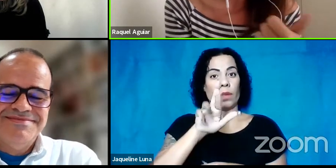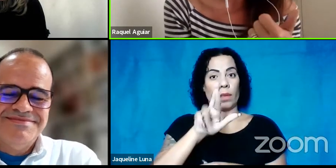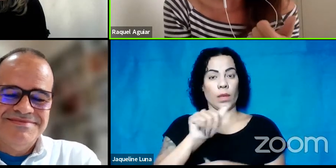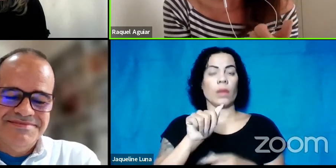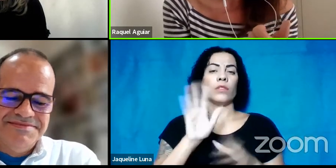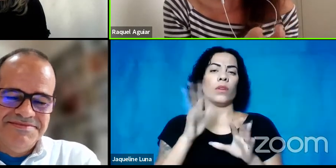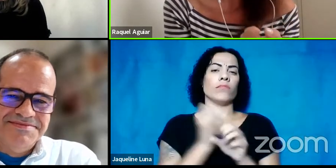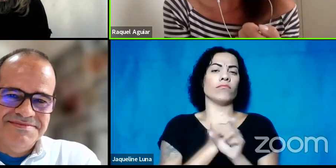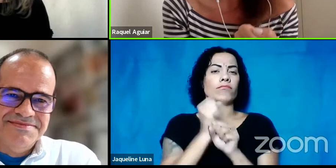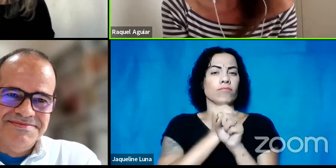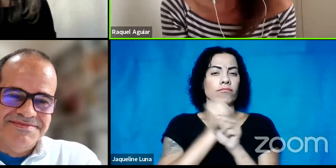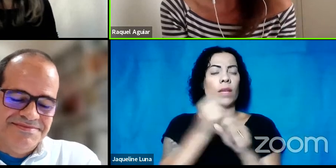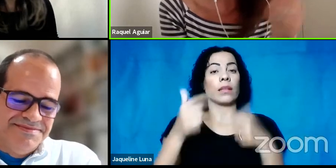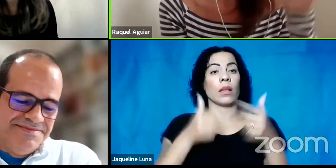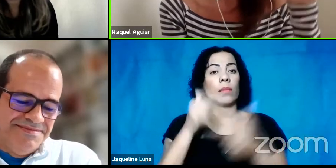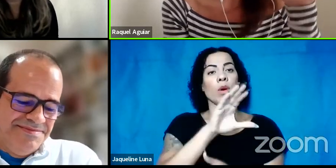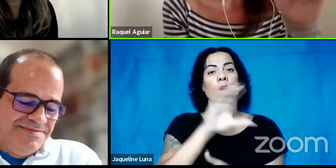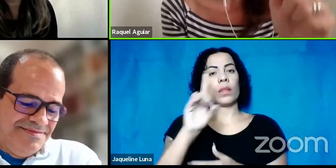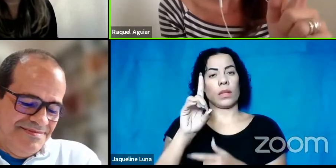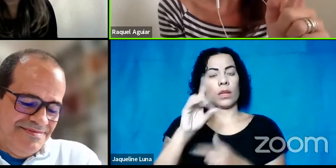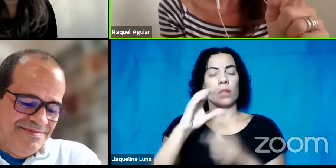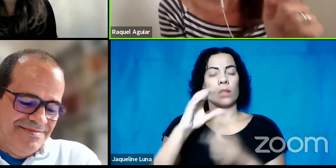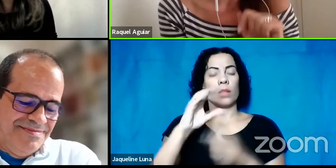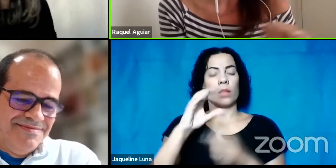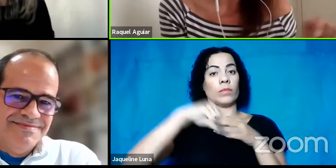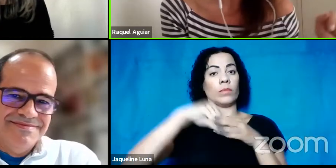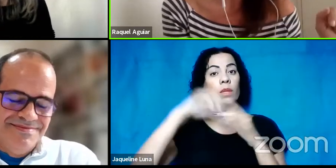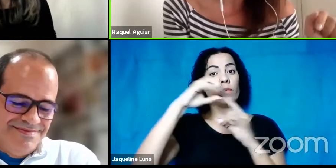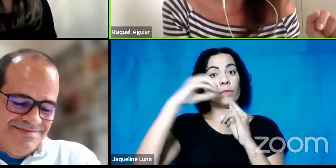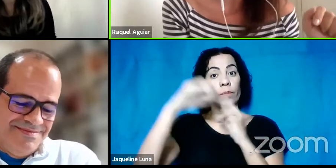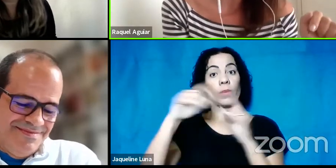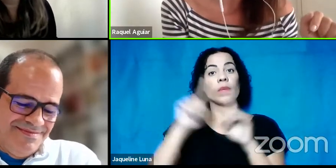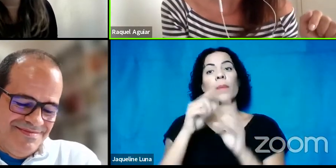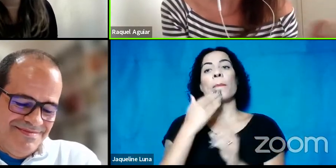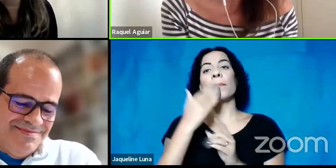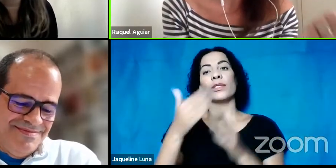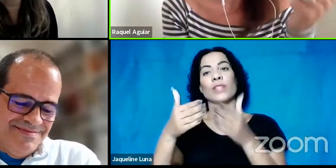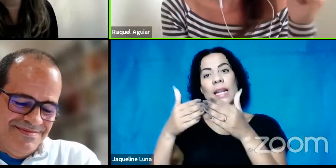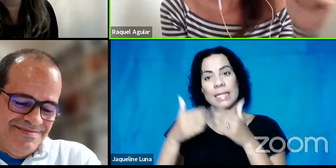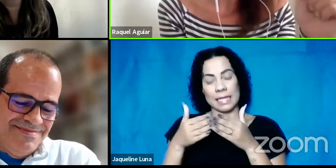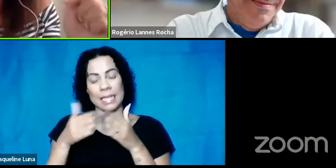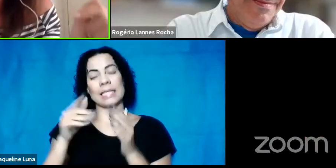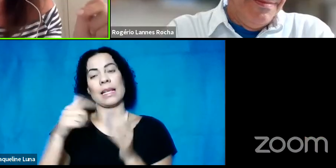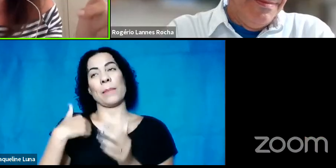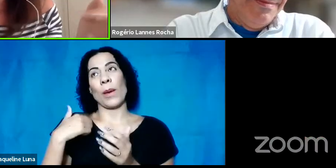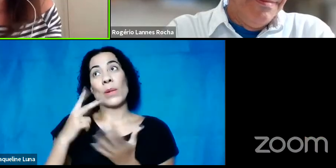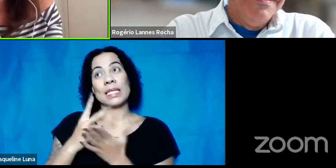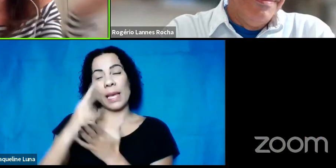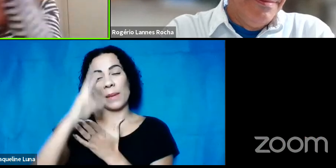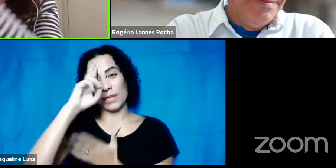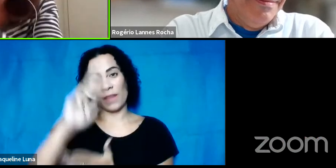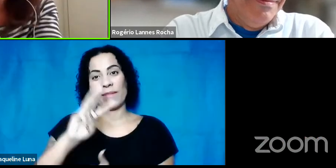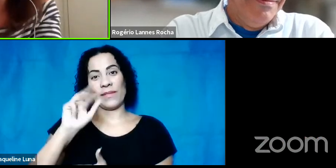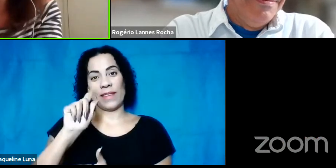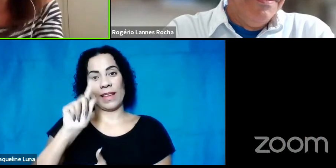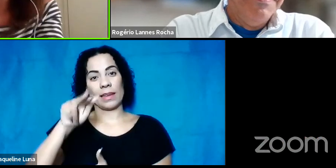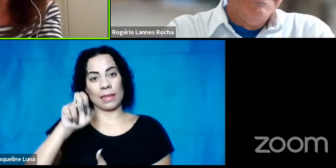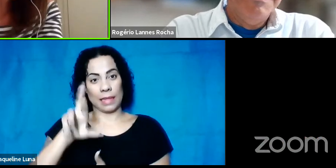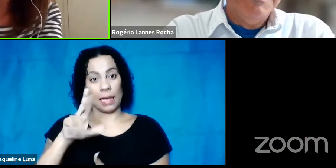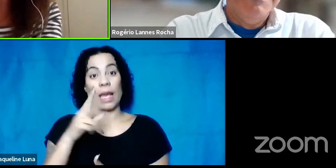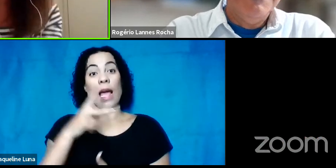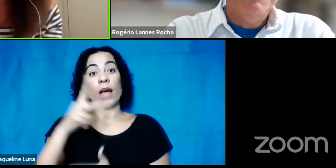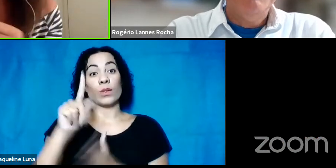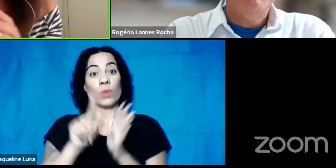anos coordenador de comunicação da Fiocruz, e te pedir licença, meu eterno chefe Wagner, que a tua pergunta a gente vai pautar para uma